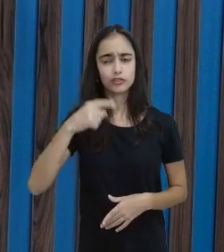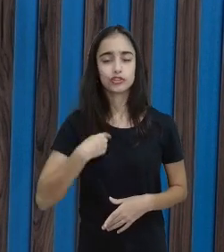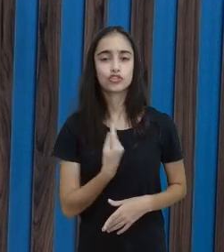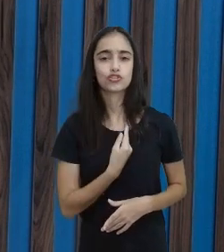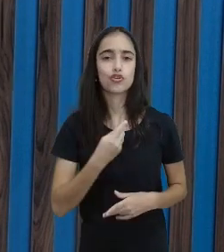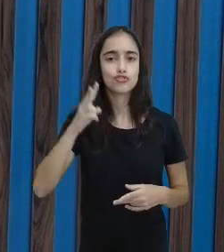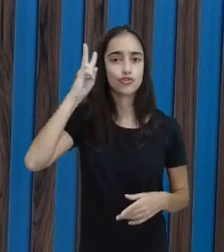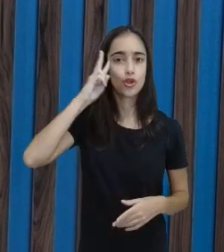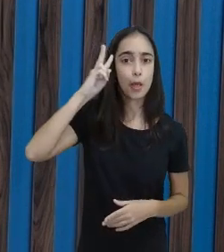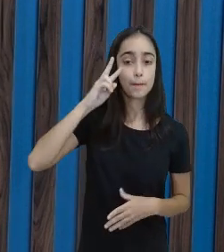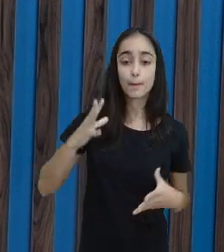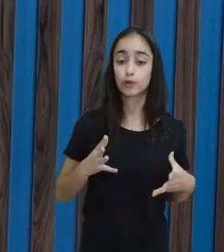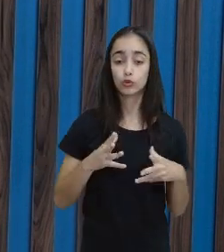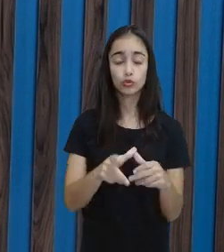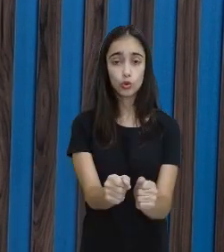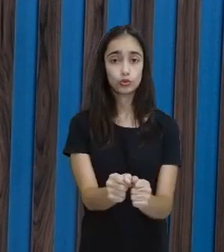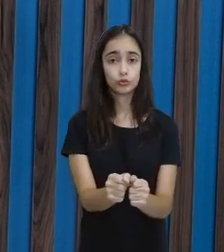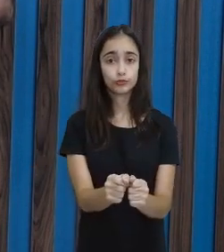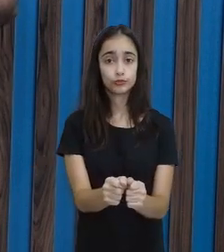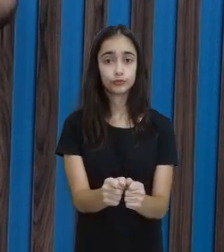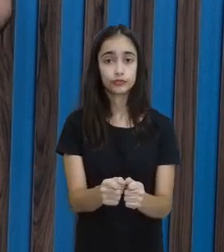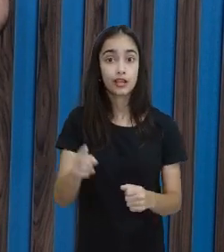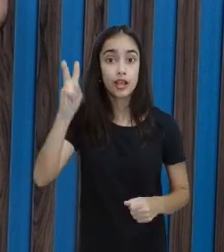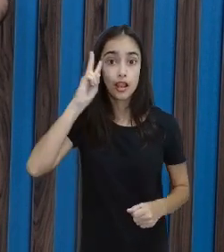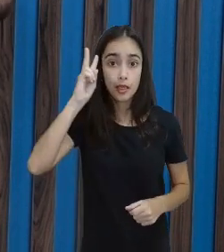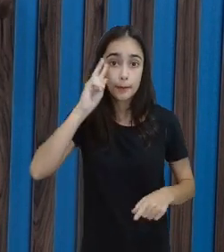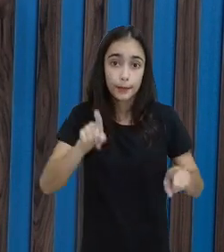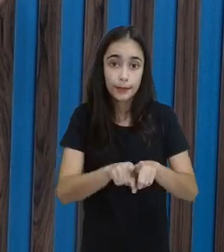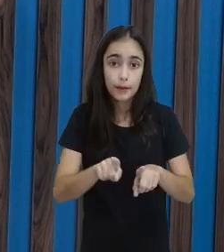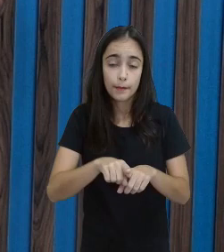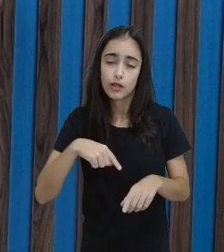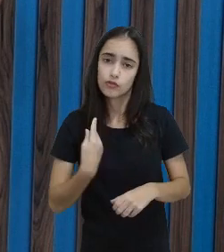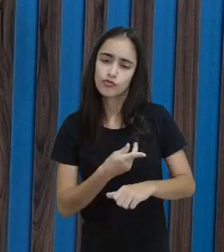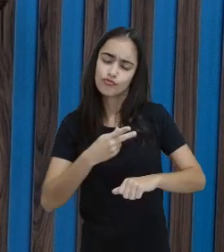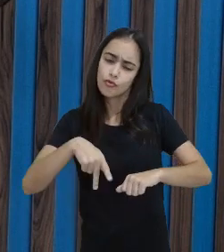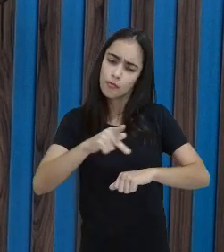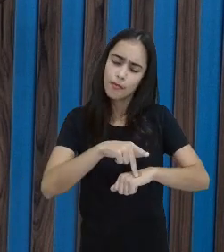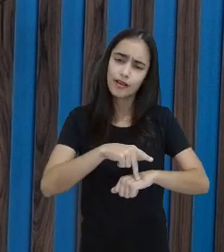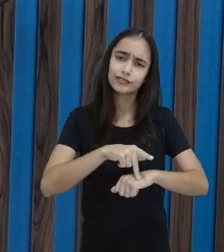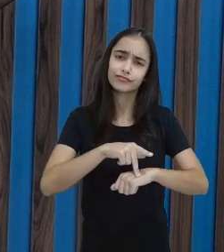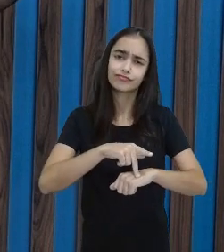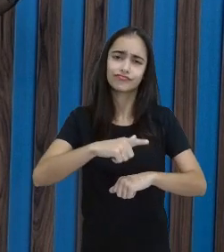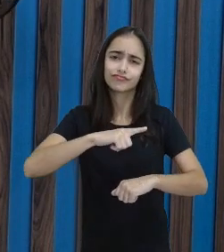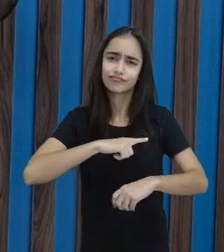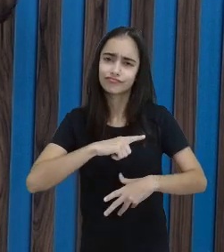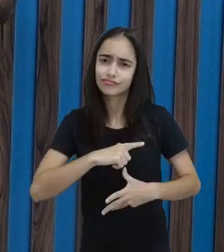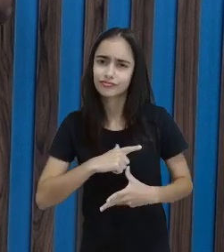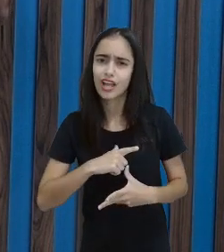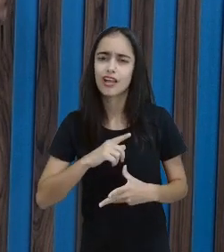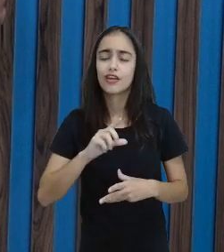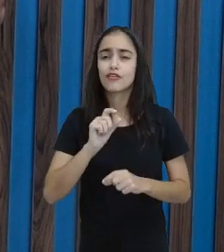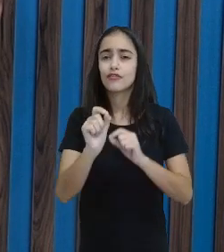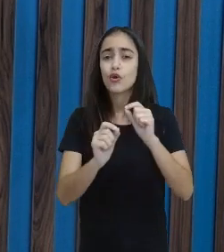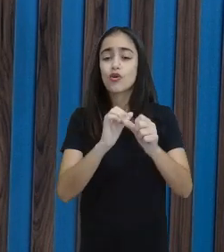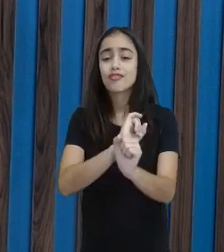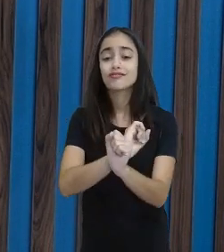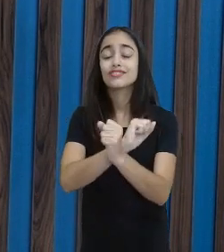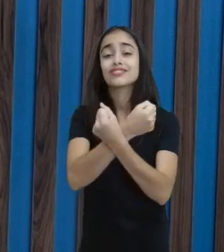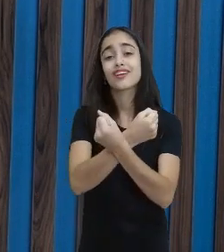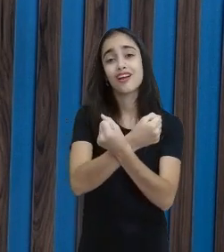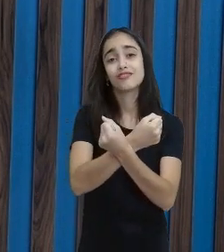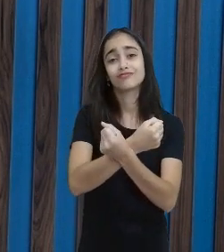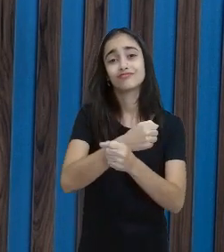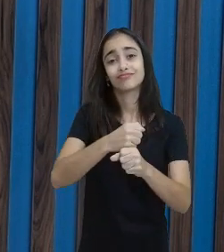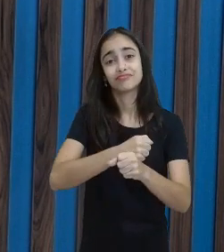E lembrar que o nosso país, infelizmente, ele carregou, né, a questão da escravidão durante mais